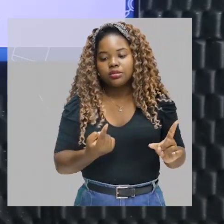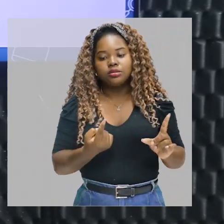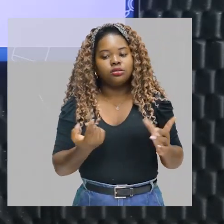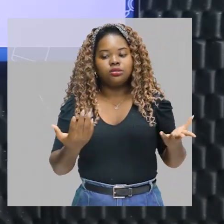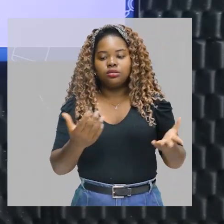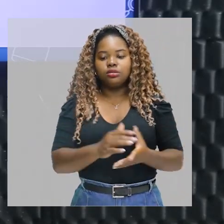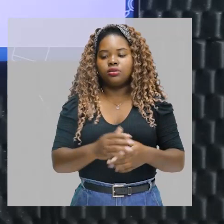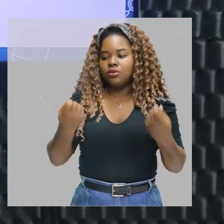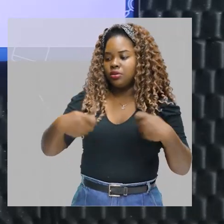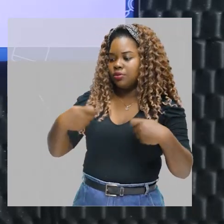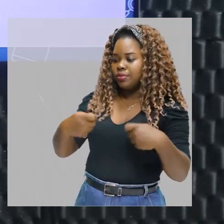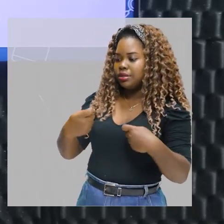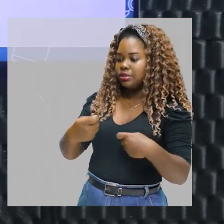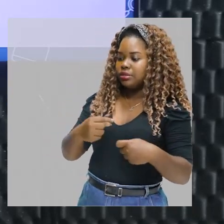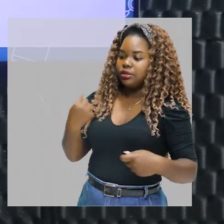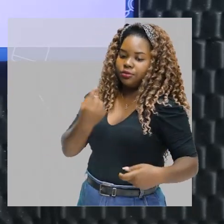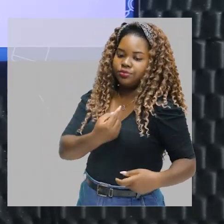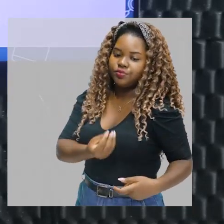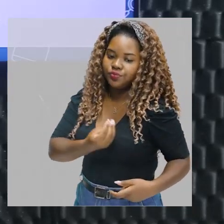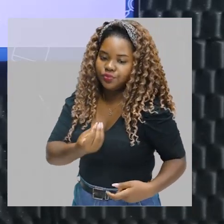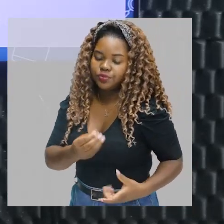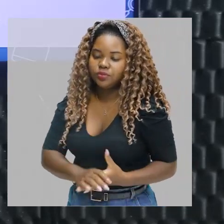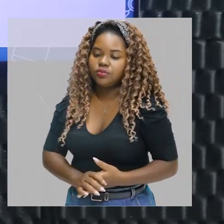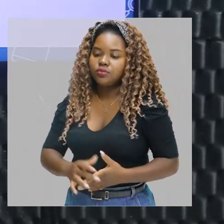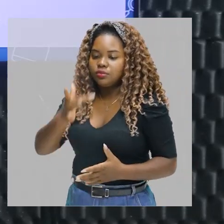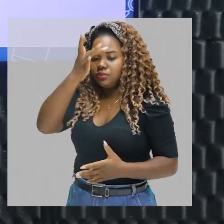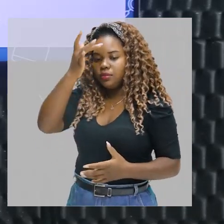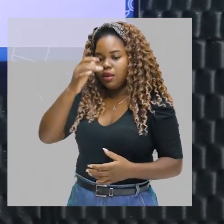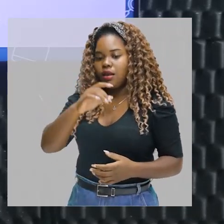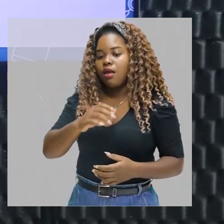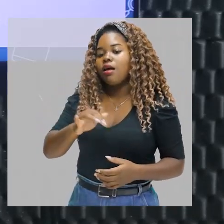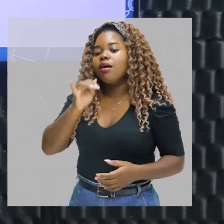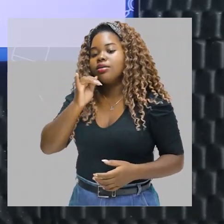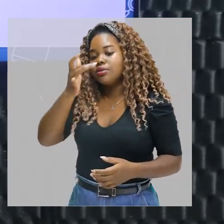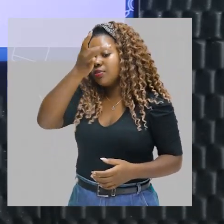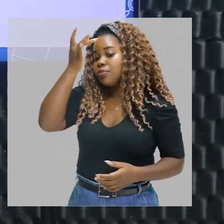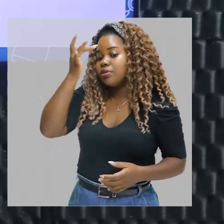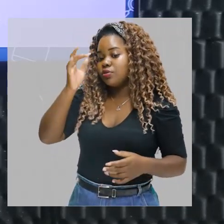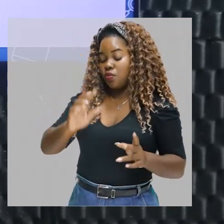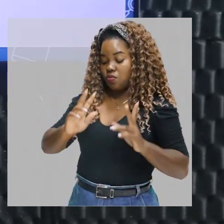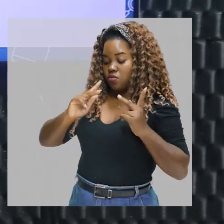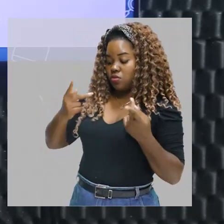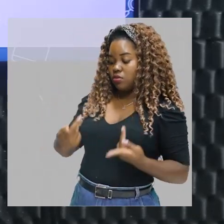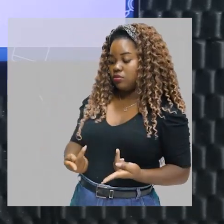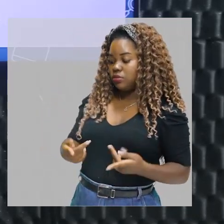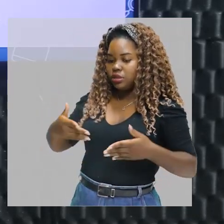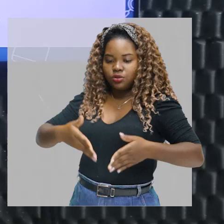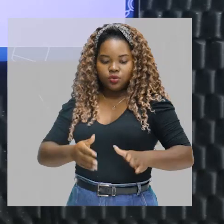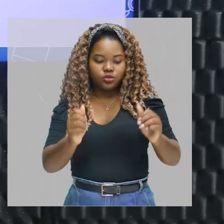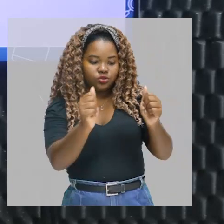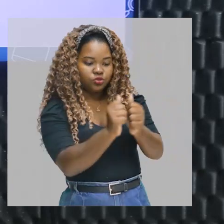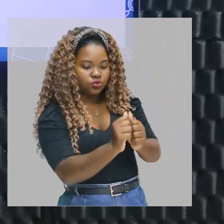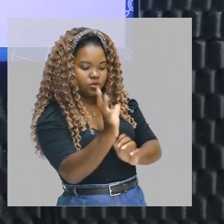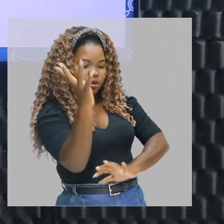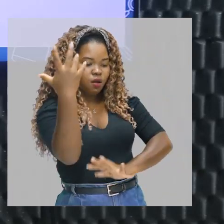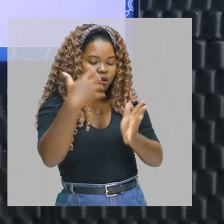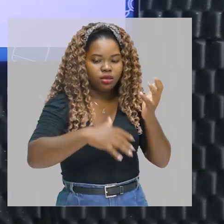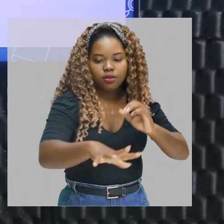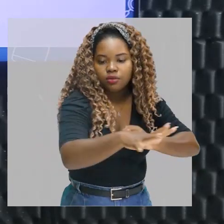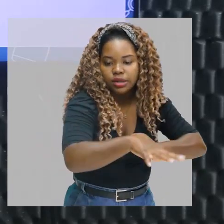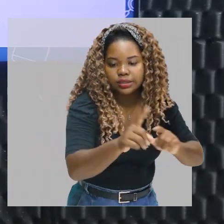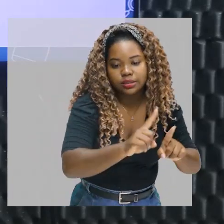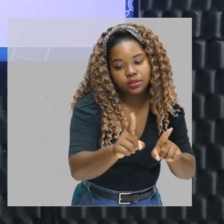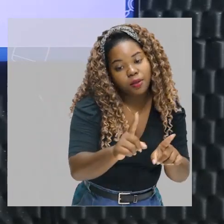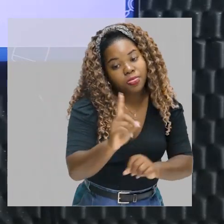humano, ele não nasce junto com a natureza, certo? Então, a natureza existiu antes do ser humano,